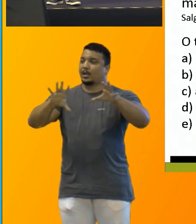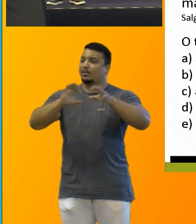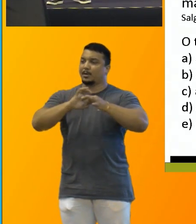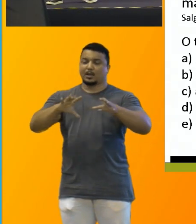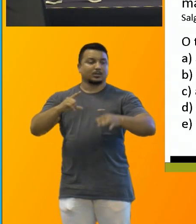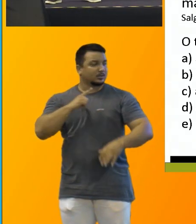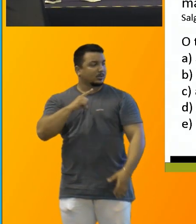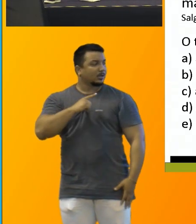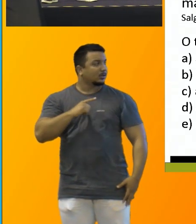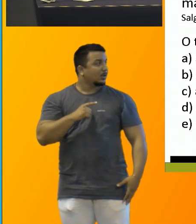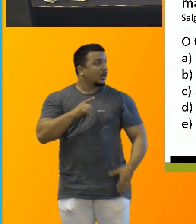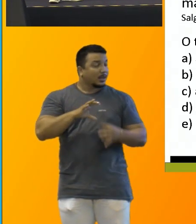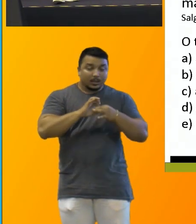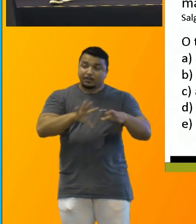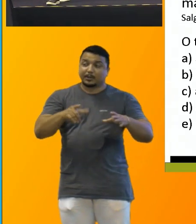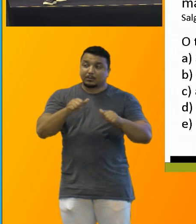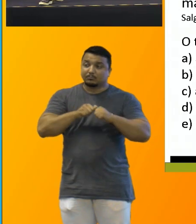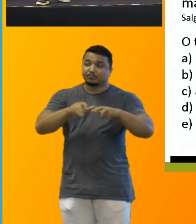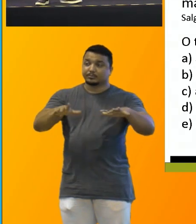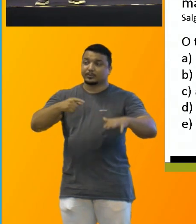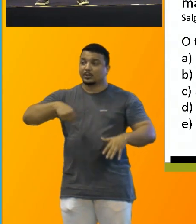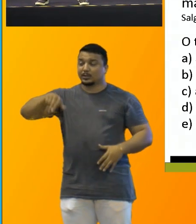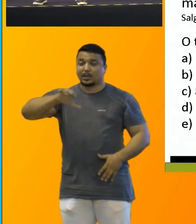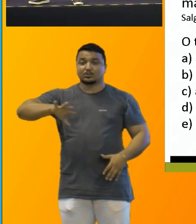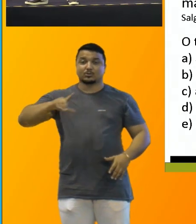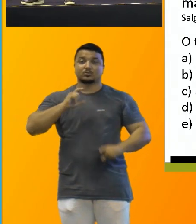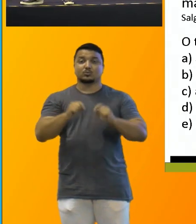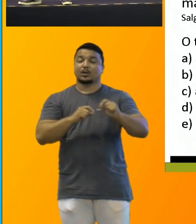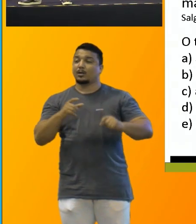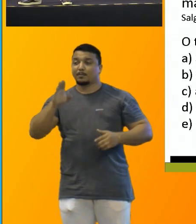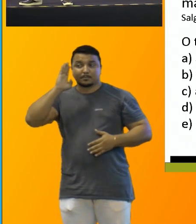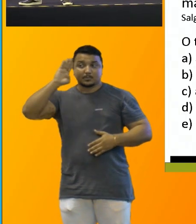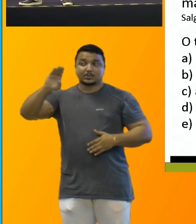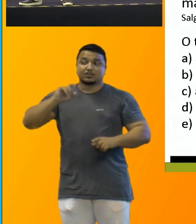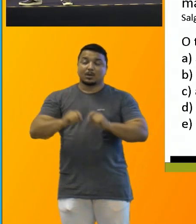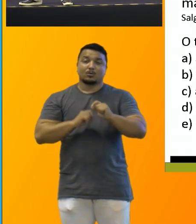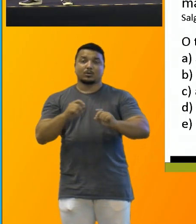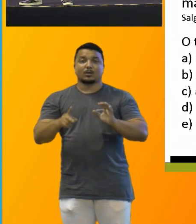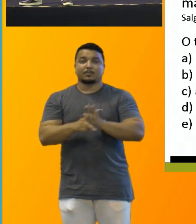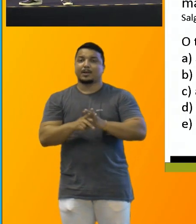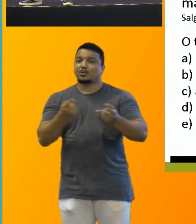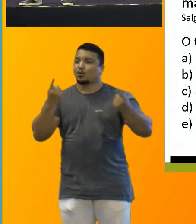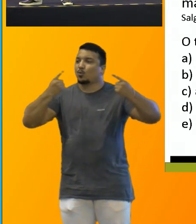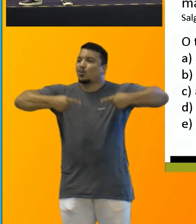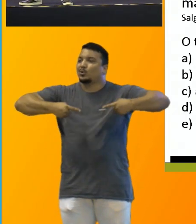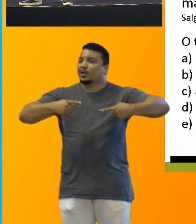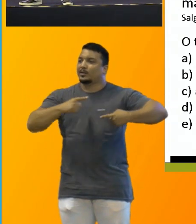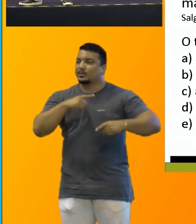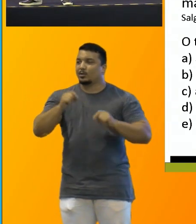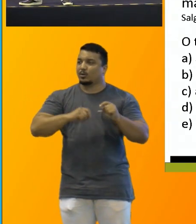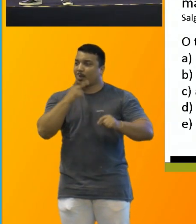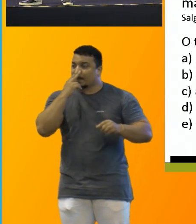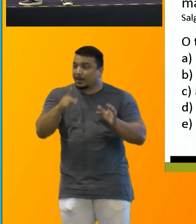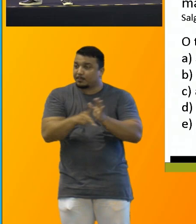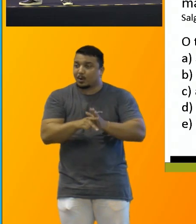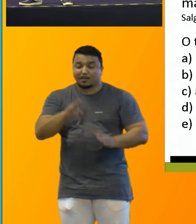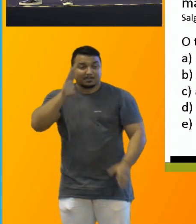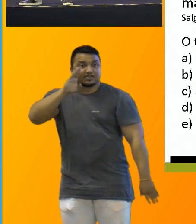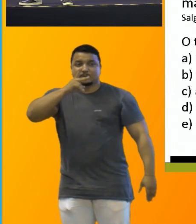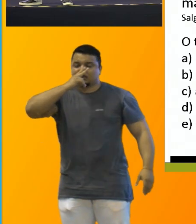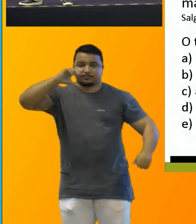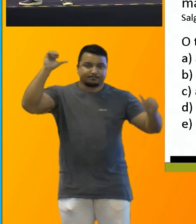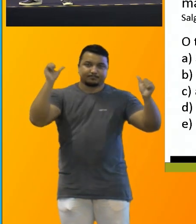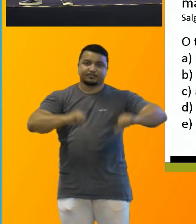liberdade. E foi a liberdade que espalhou pelas nações as doutrinas mais o quê? contraditória, as afirmativas mais